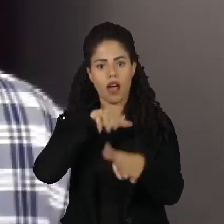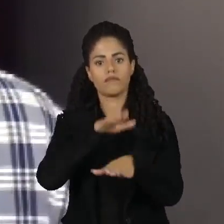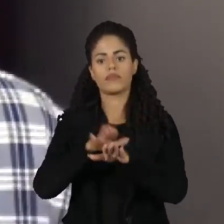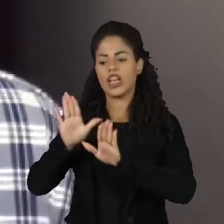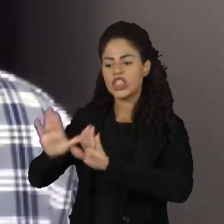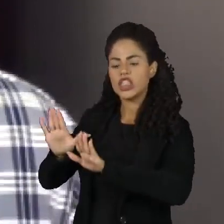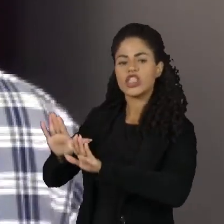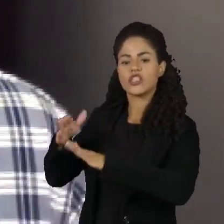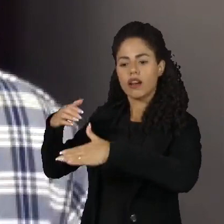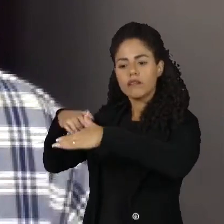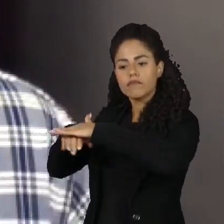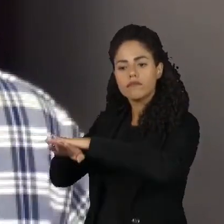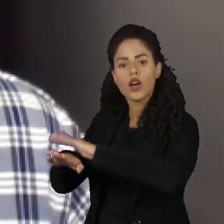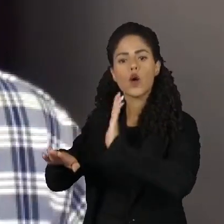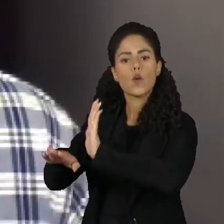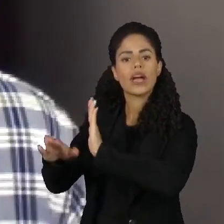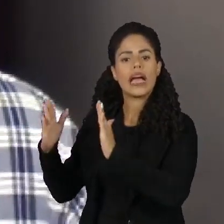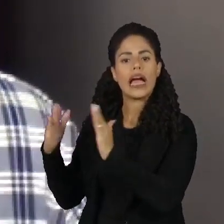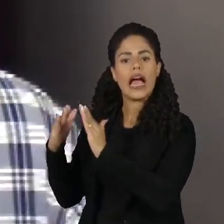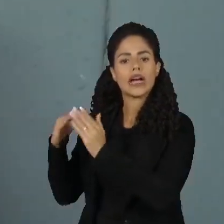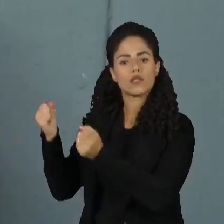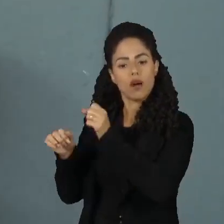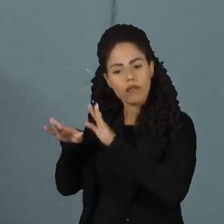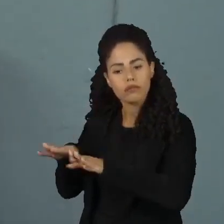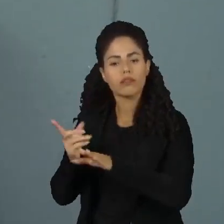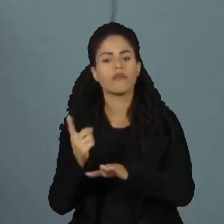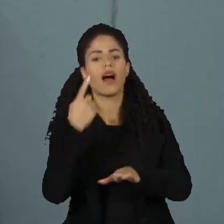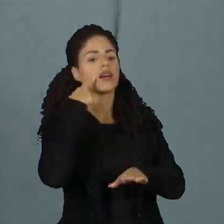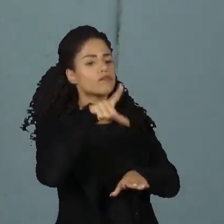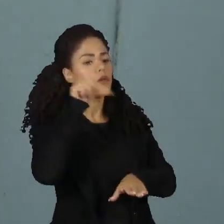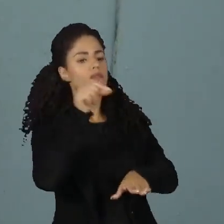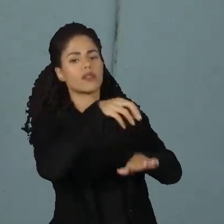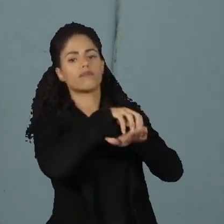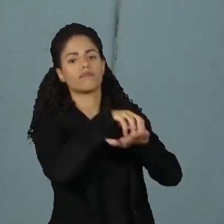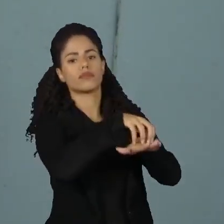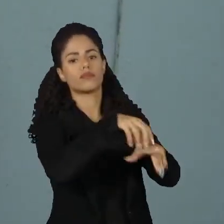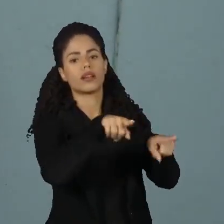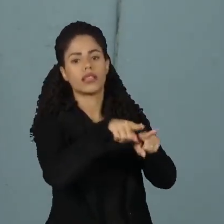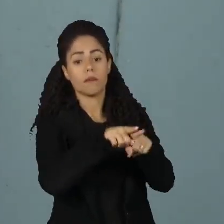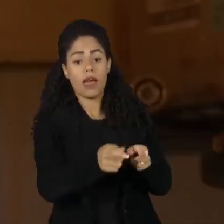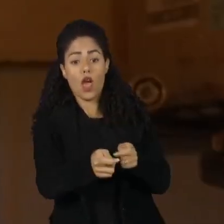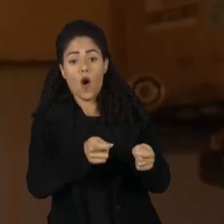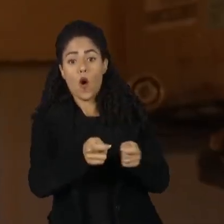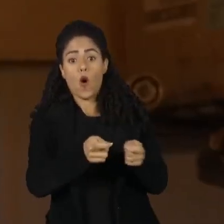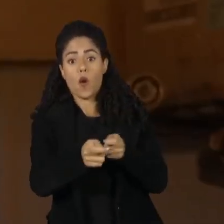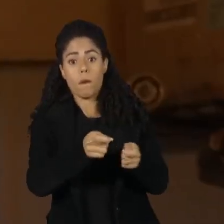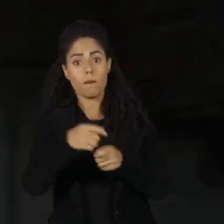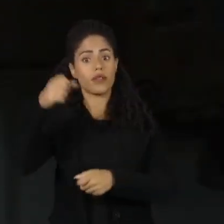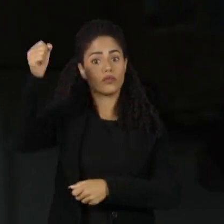casa, investir em programas de reciclagem, economia de água dentro de casa, economia de